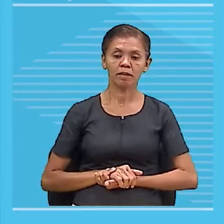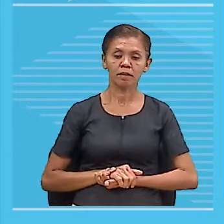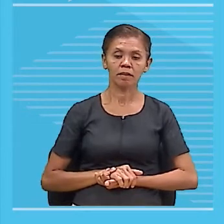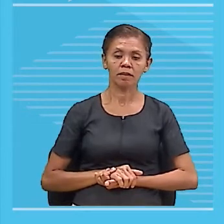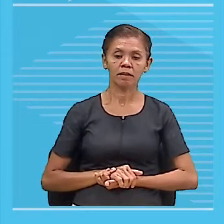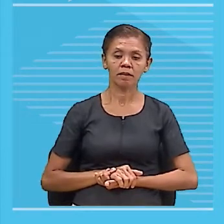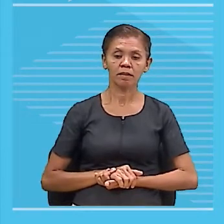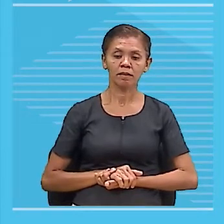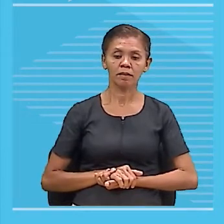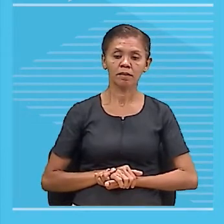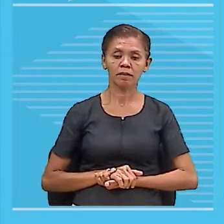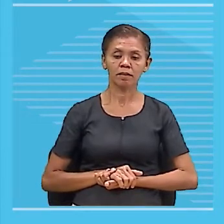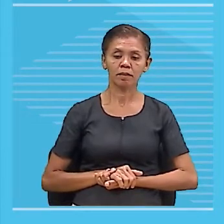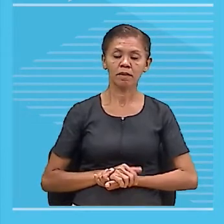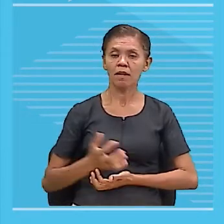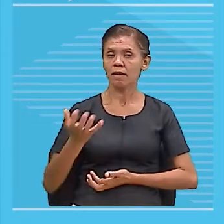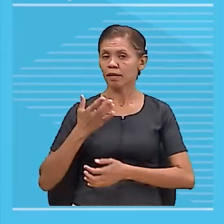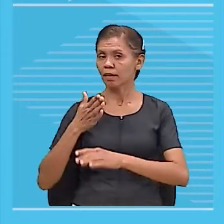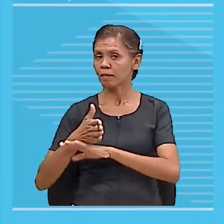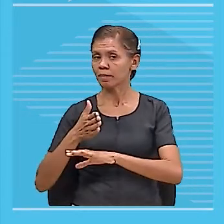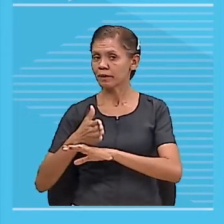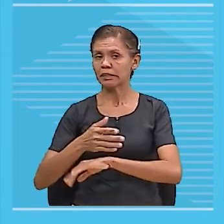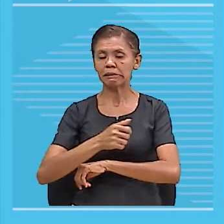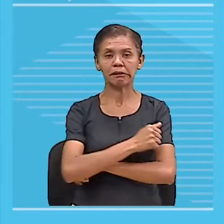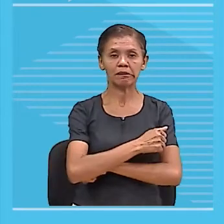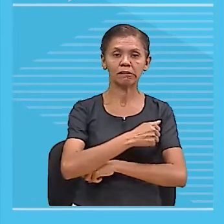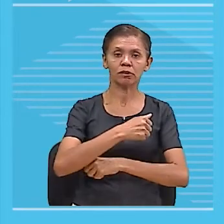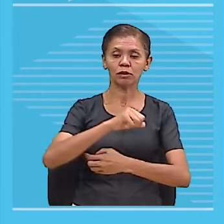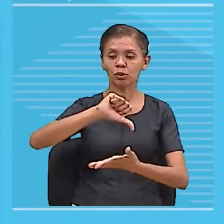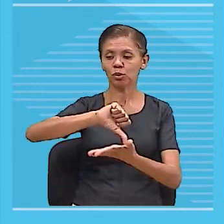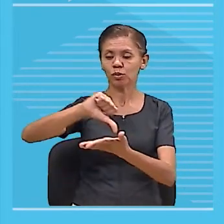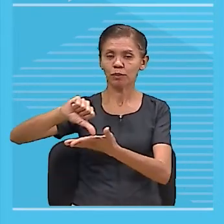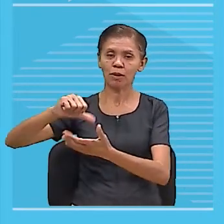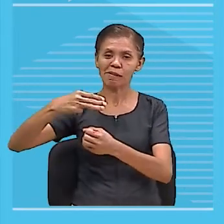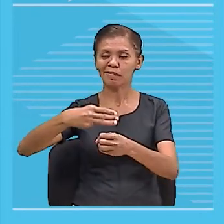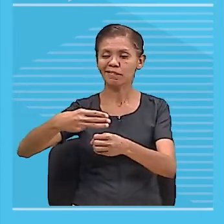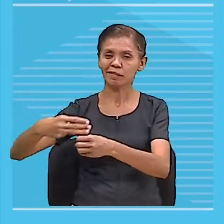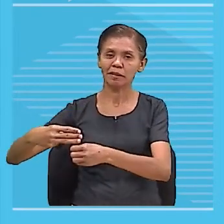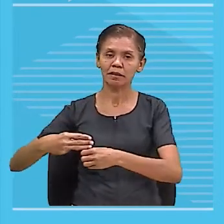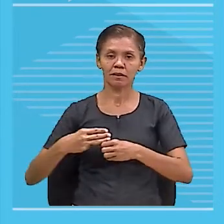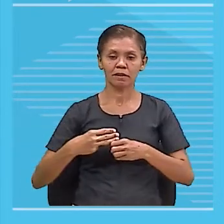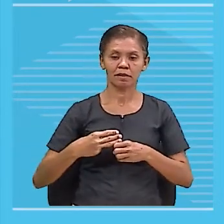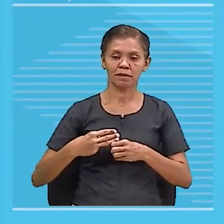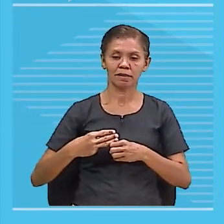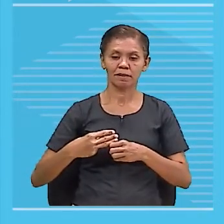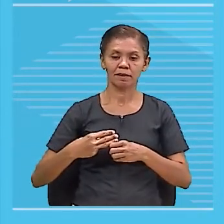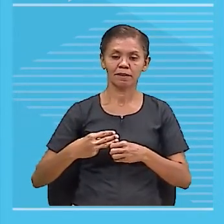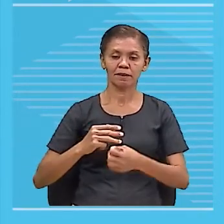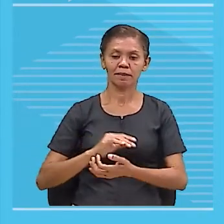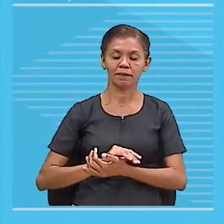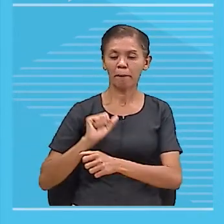Pronto. Quero a participação da galerinha que está com a gente, tá? Ainda não participaram hoje. E